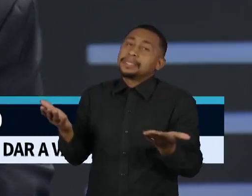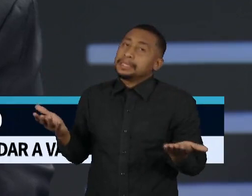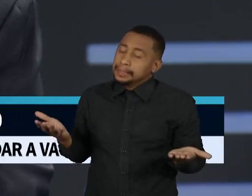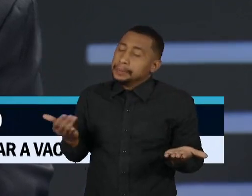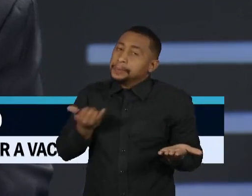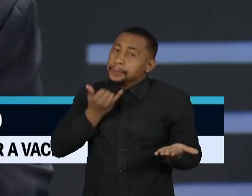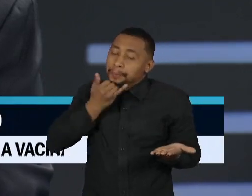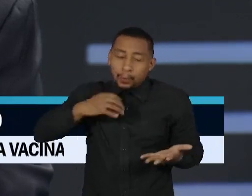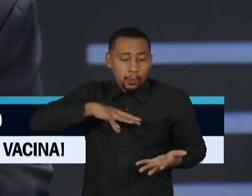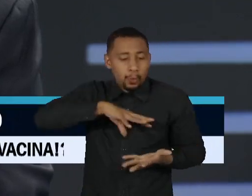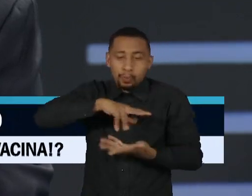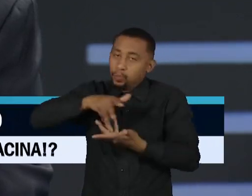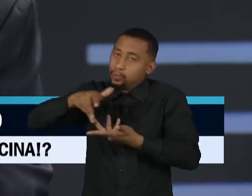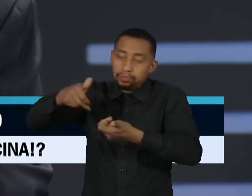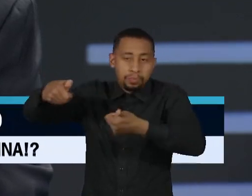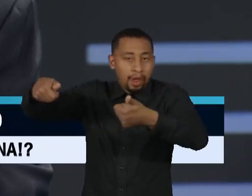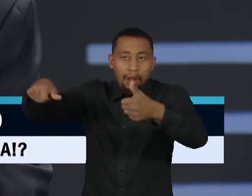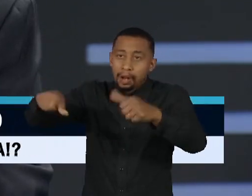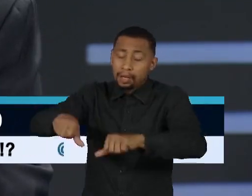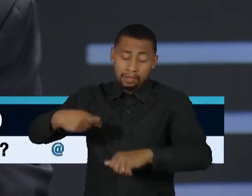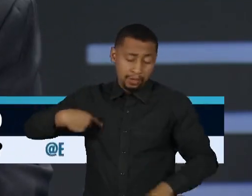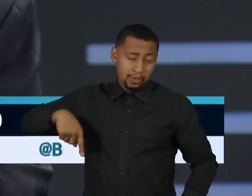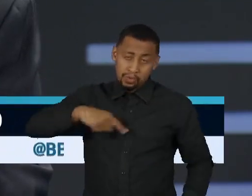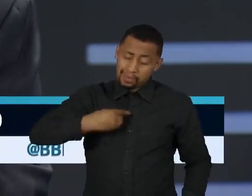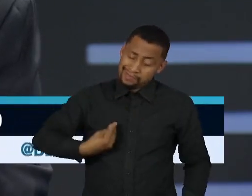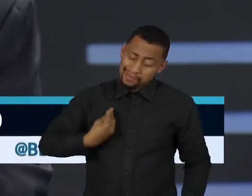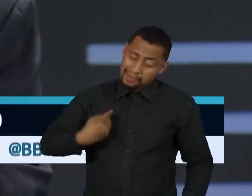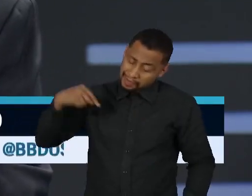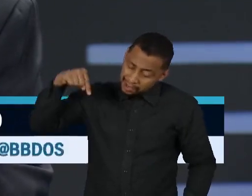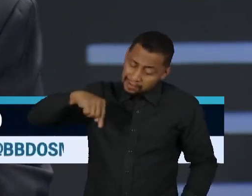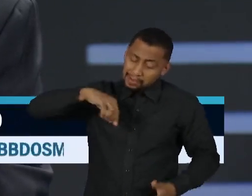com ele, nosso corpo também está junto, porque a gente vive num ecossistema onde a gente precisa respirar.